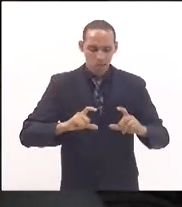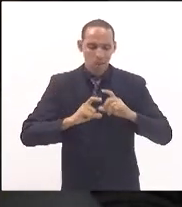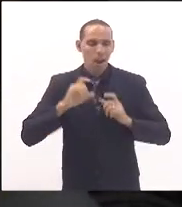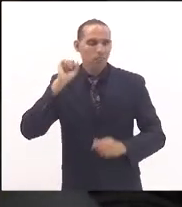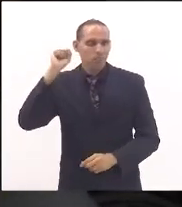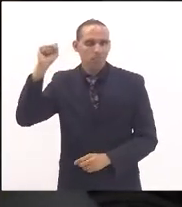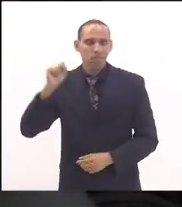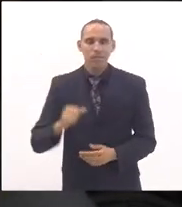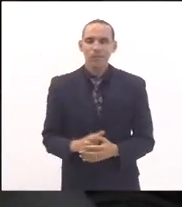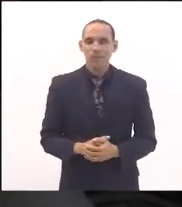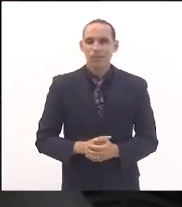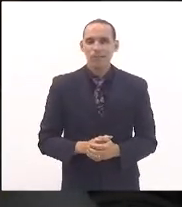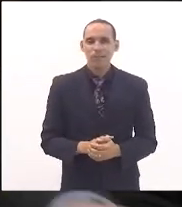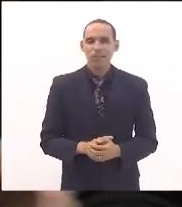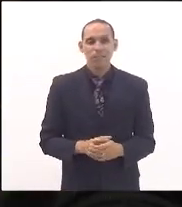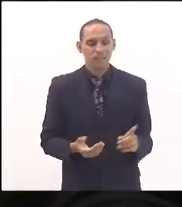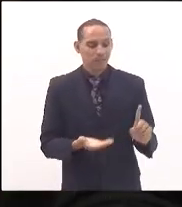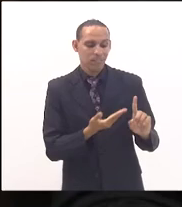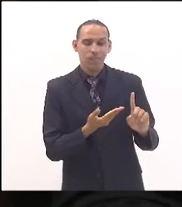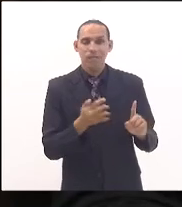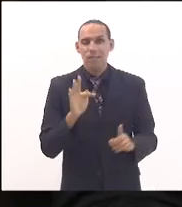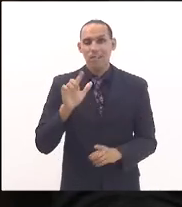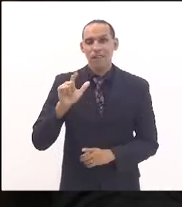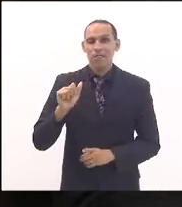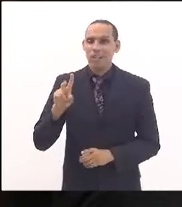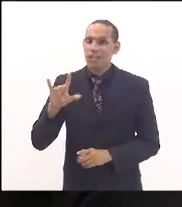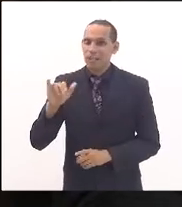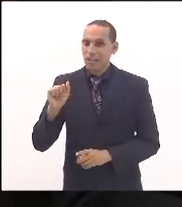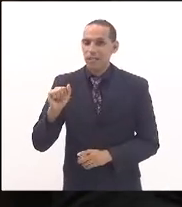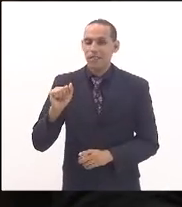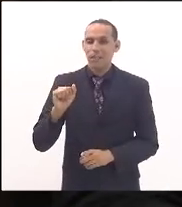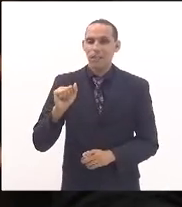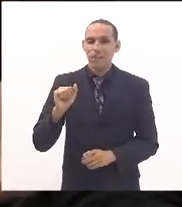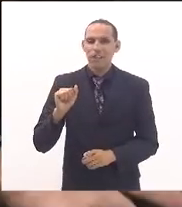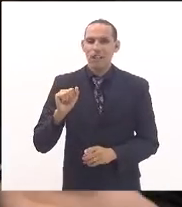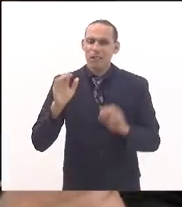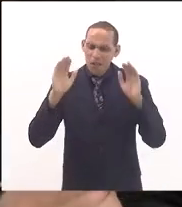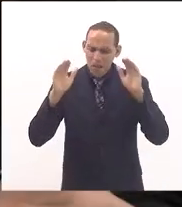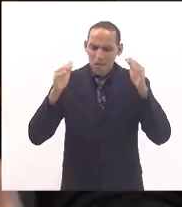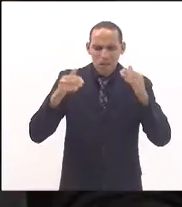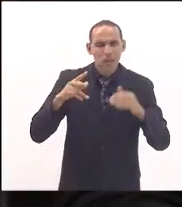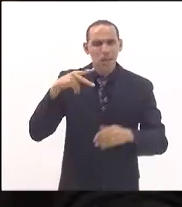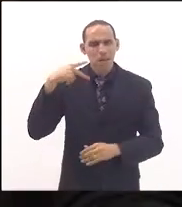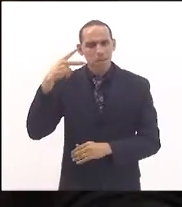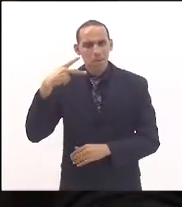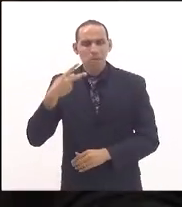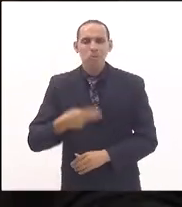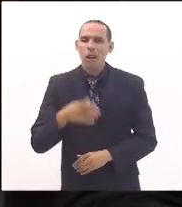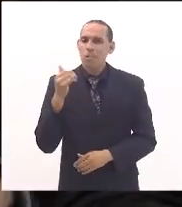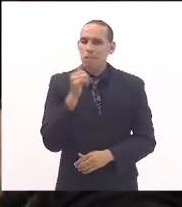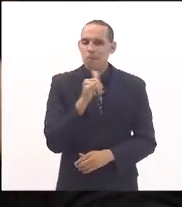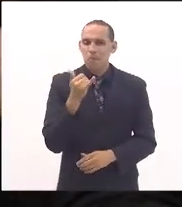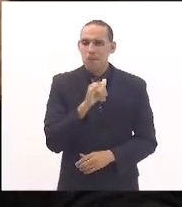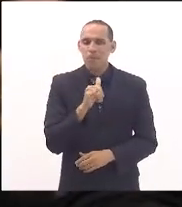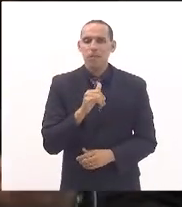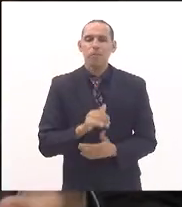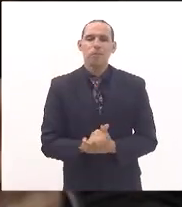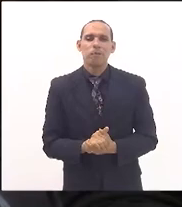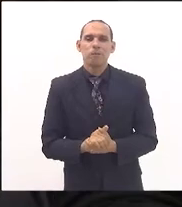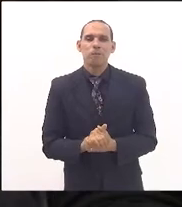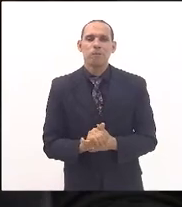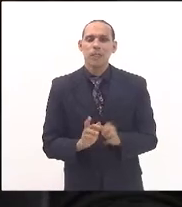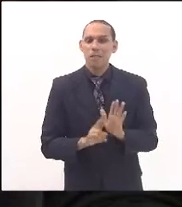medalha Tiradentes E a Flávia com a sua dedicação ao Parlamento Fluminense que